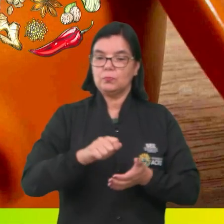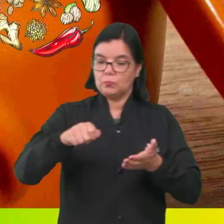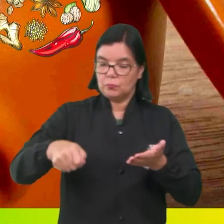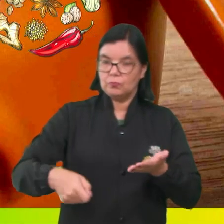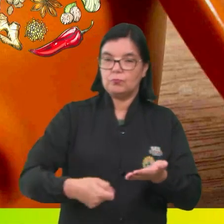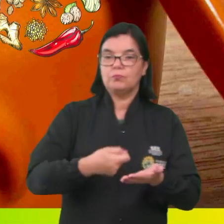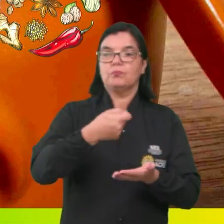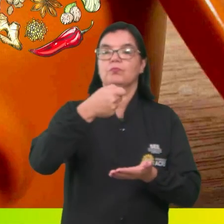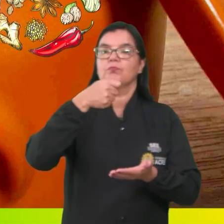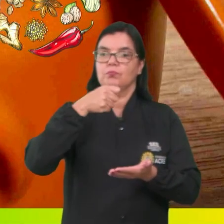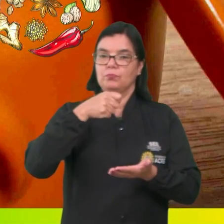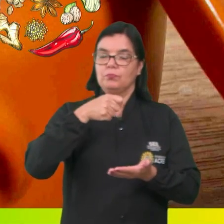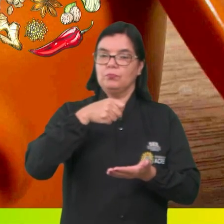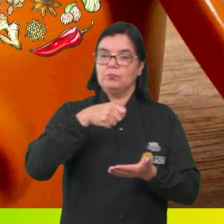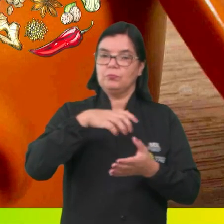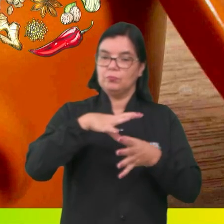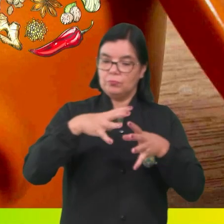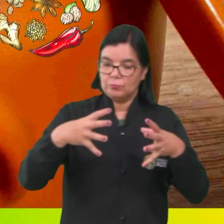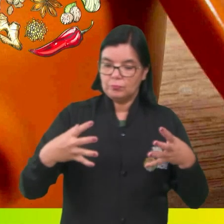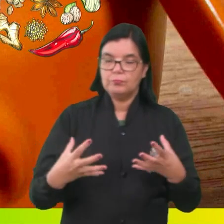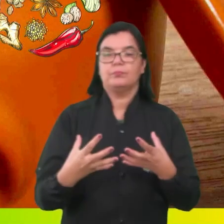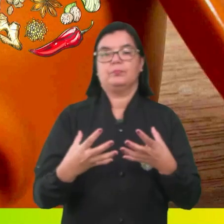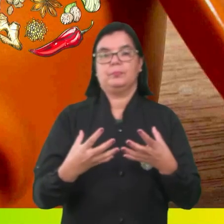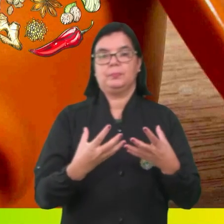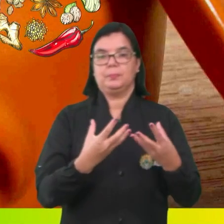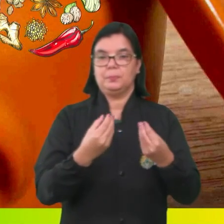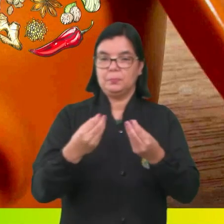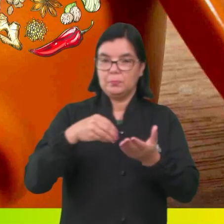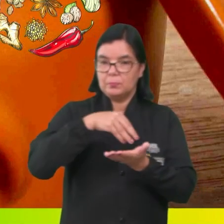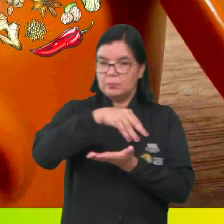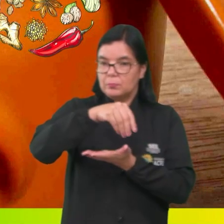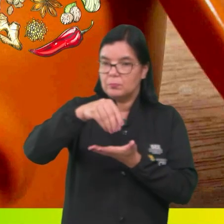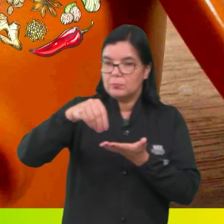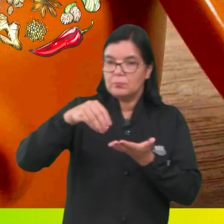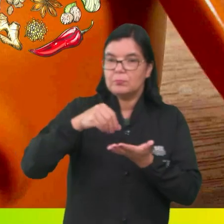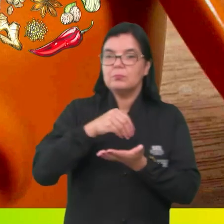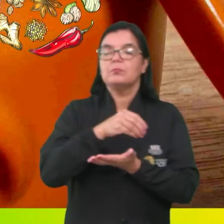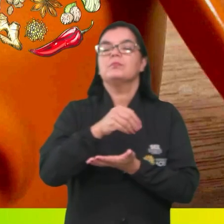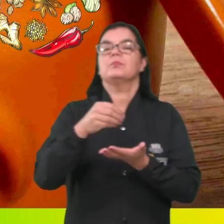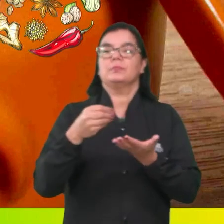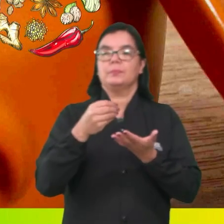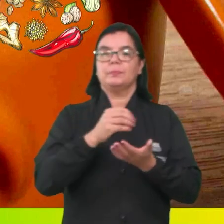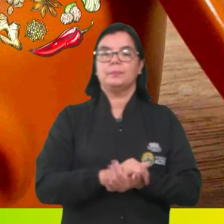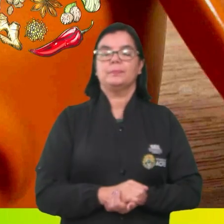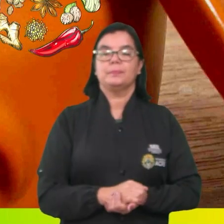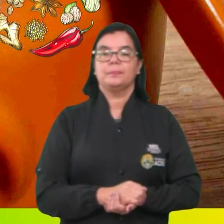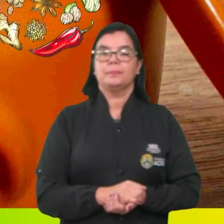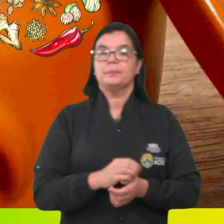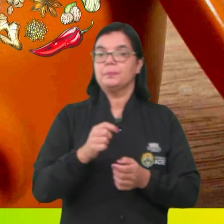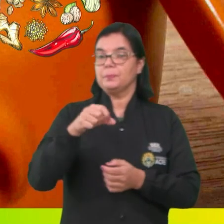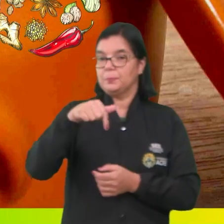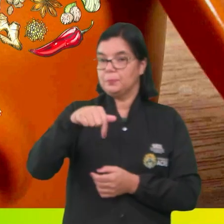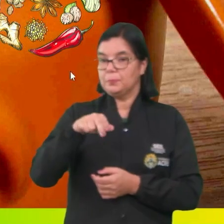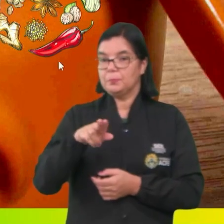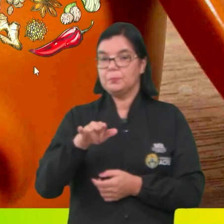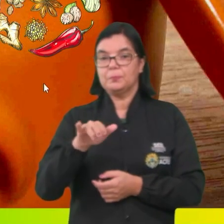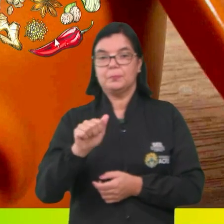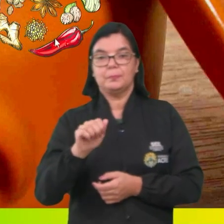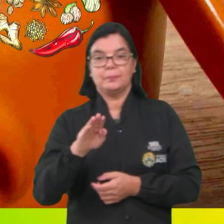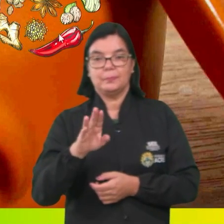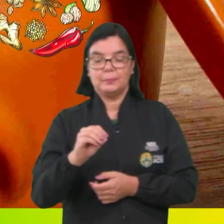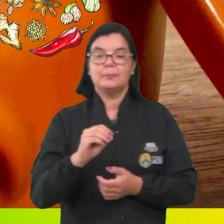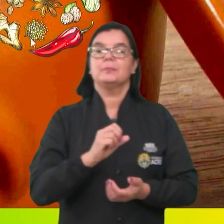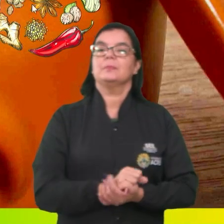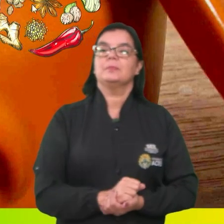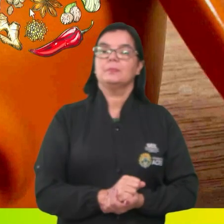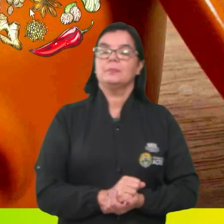né, já mais encorpado, com muitos temperos e o quiabo. E aqui também